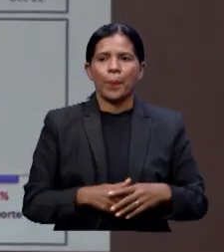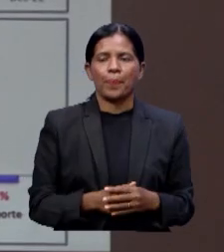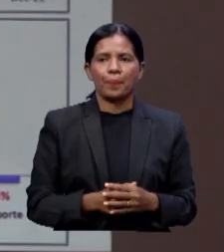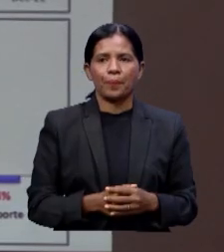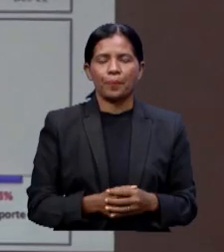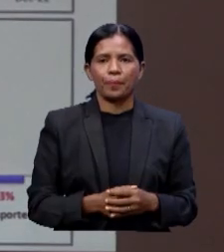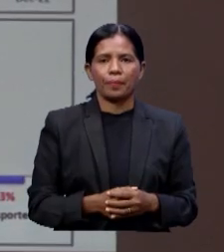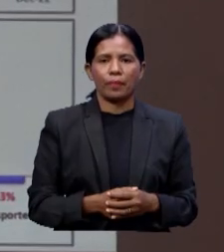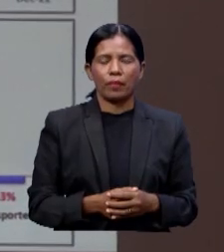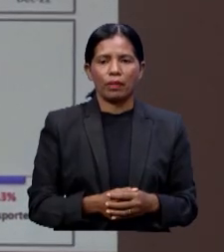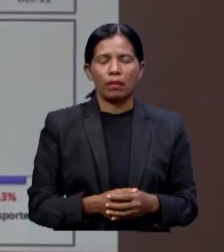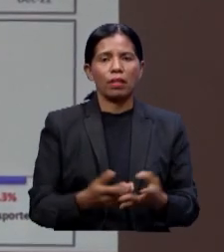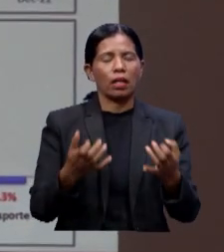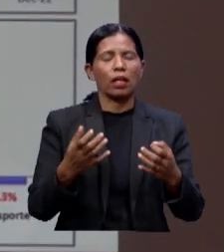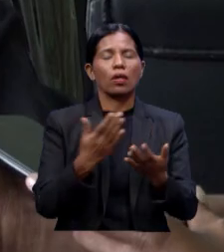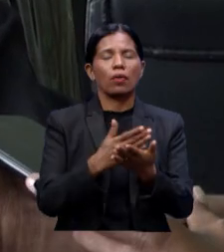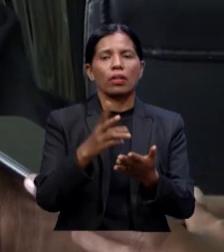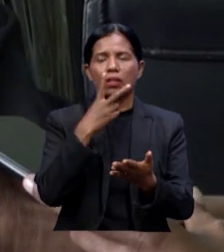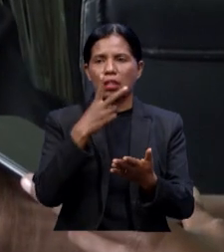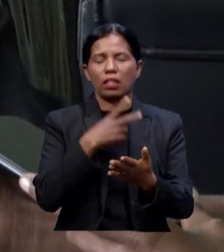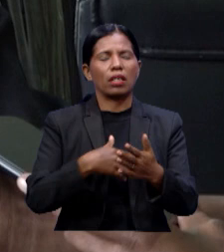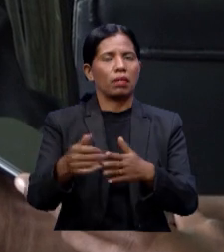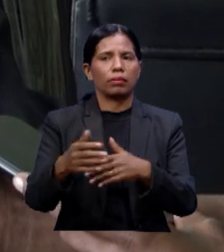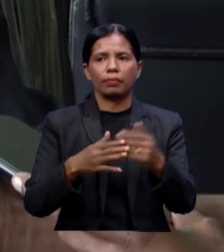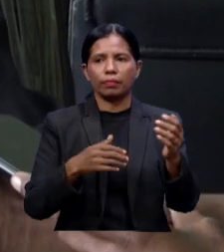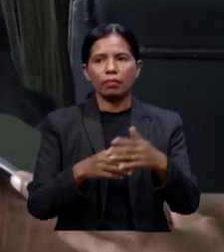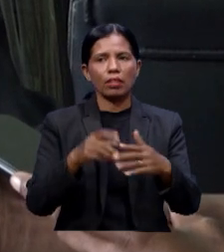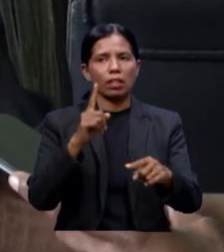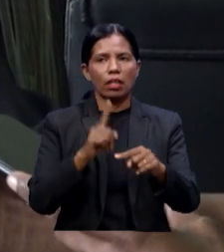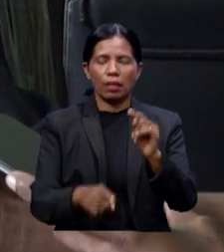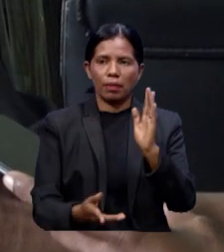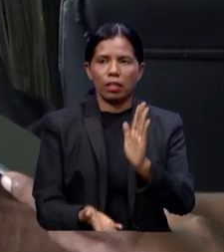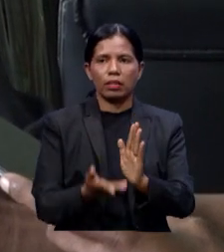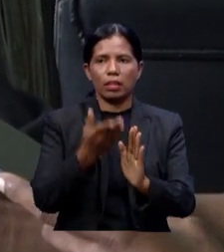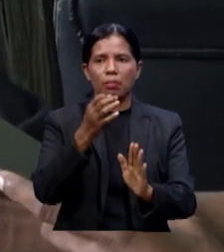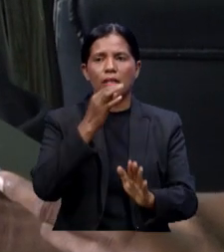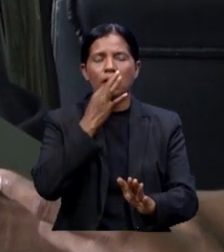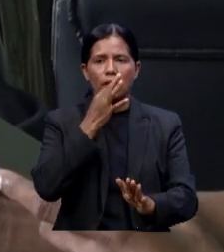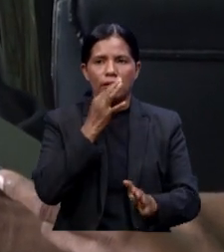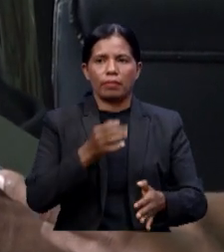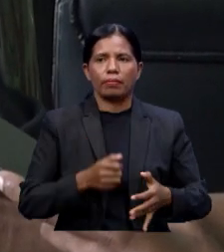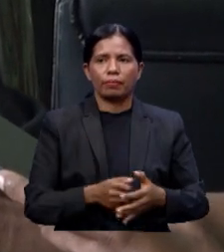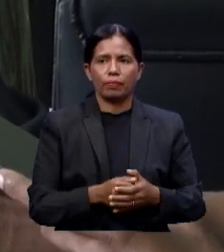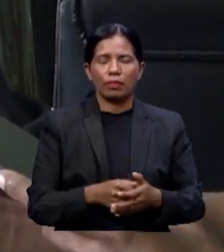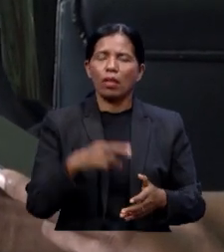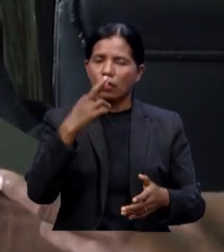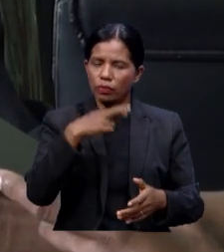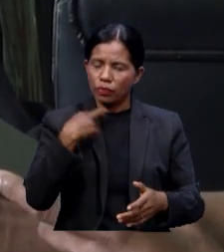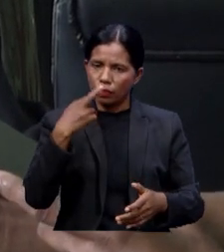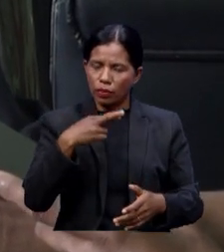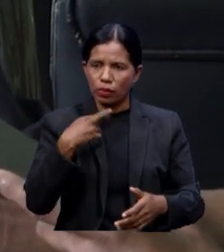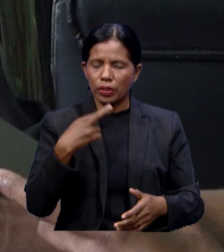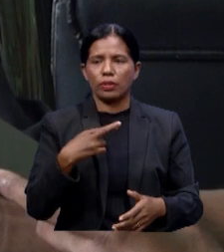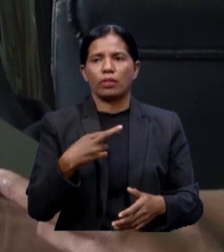o cigarro né lá pengaro né inflação ni level sai makas ia aihan perut aihan né ansa fo similar ban pokok